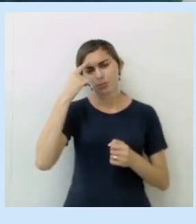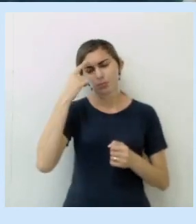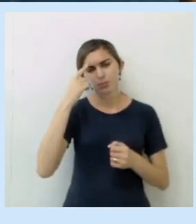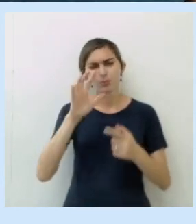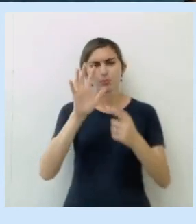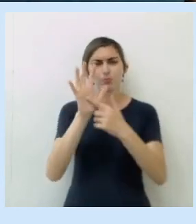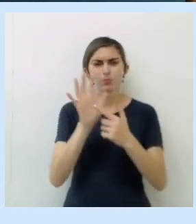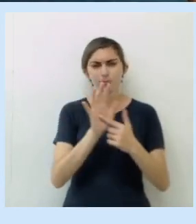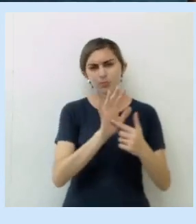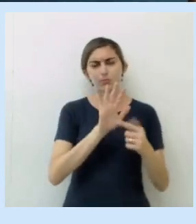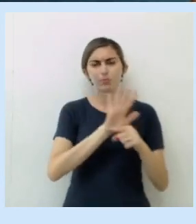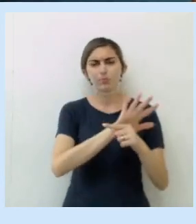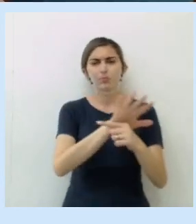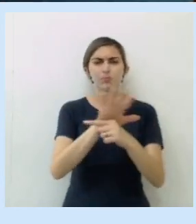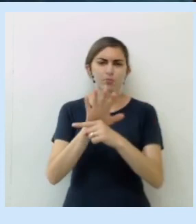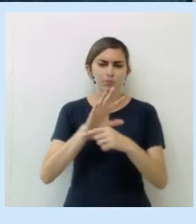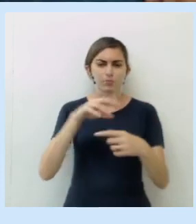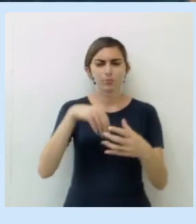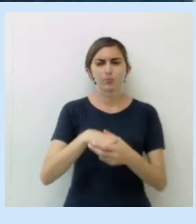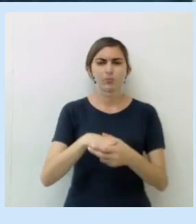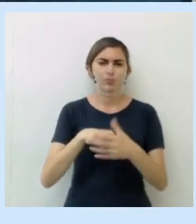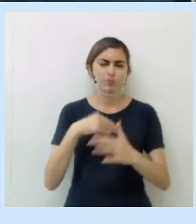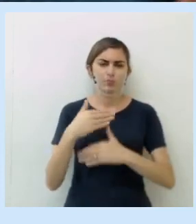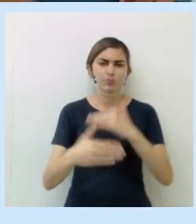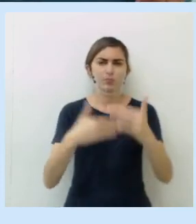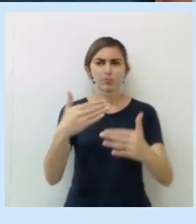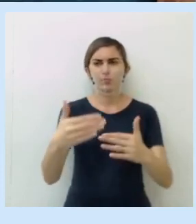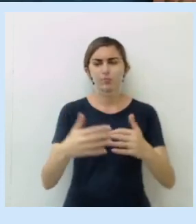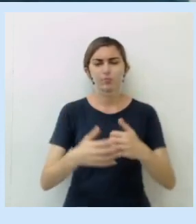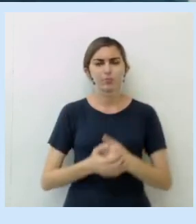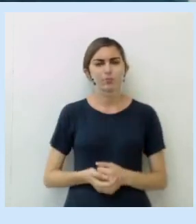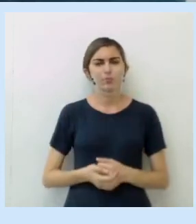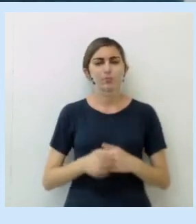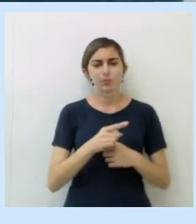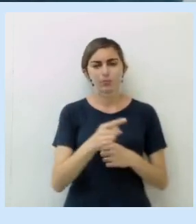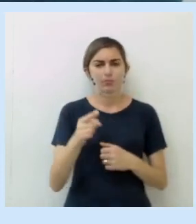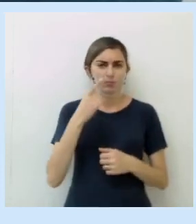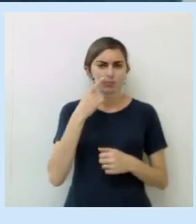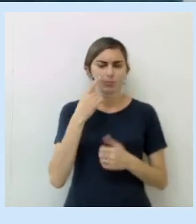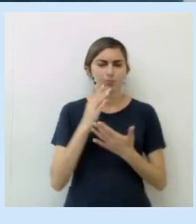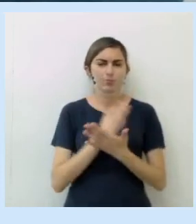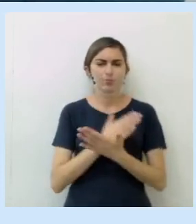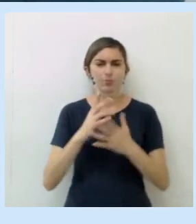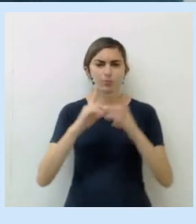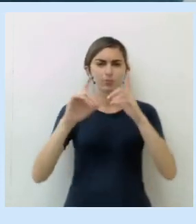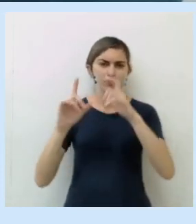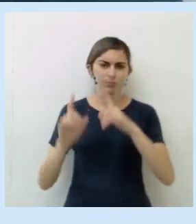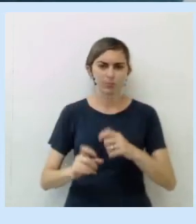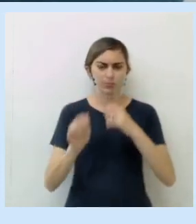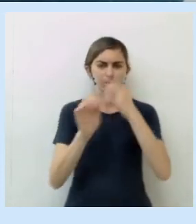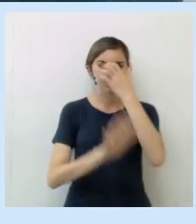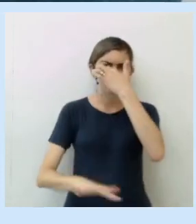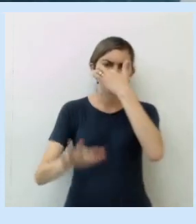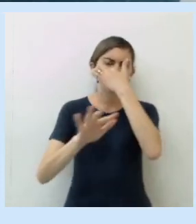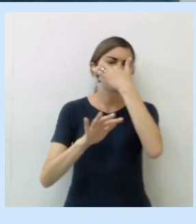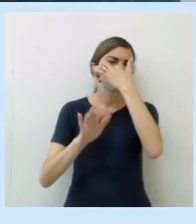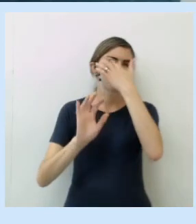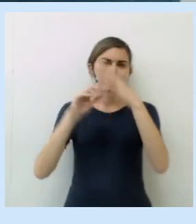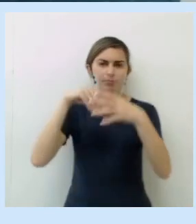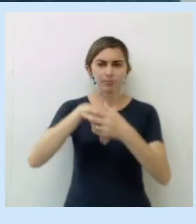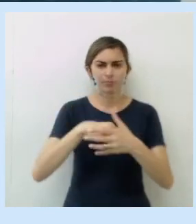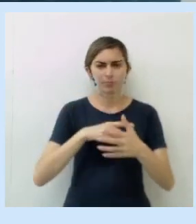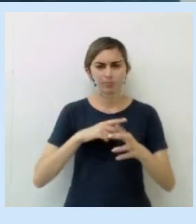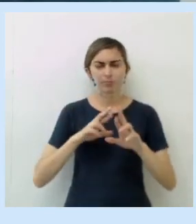satélites, ela vai ajudar muito dentro desse processo. E aí vocês vão ver algumas imagens, né? Dentro dessas imagens vocês vão